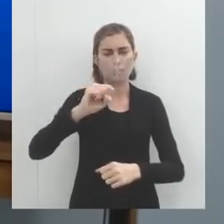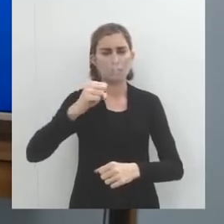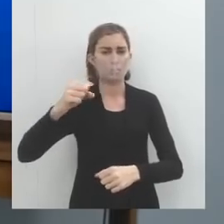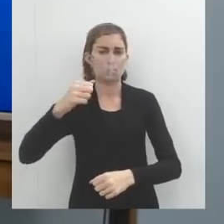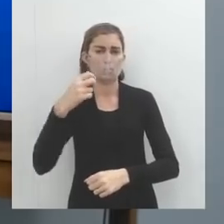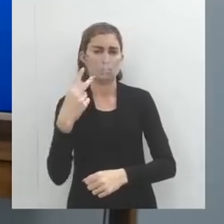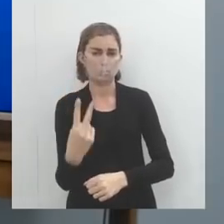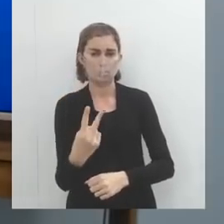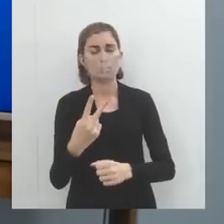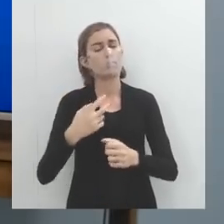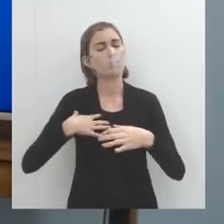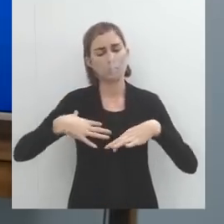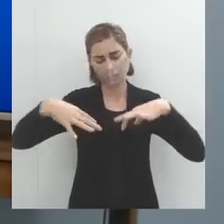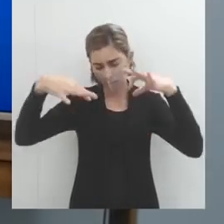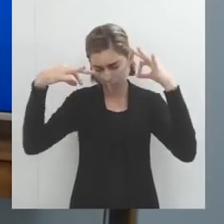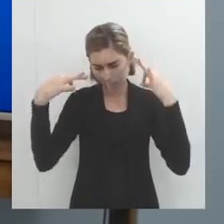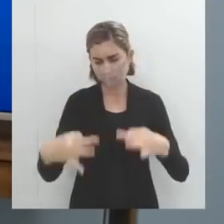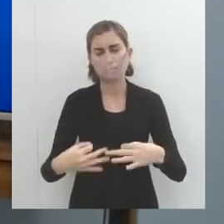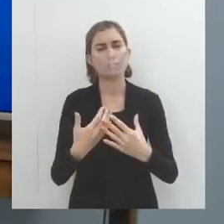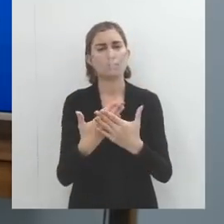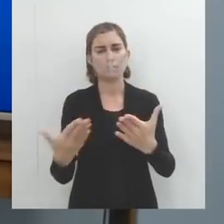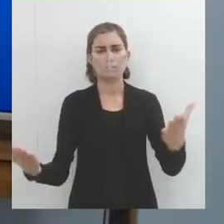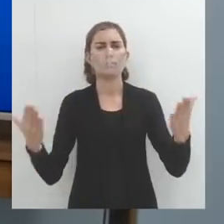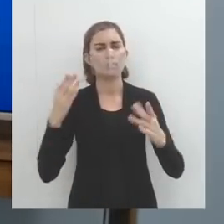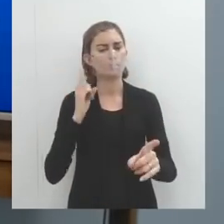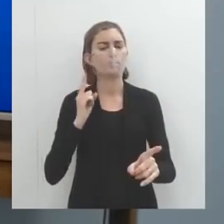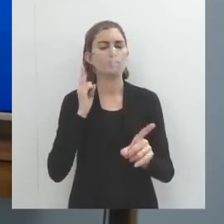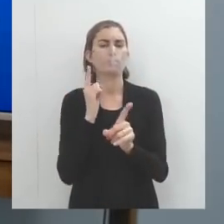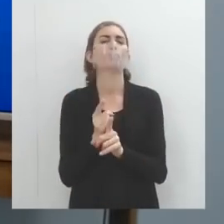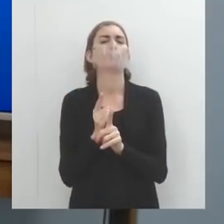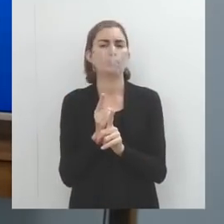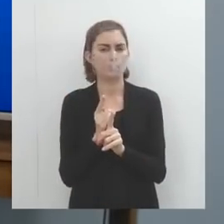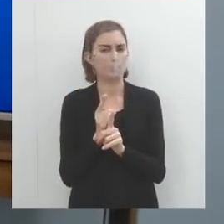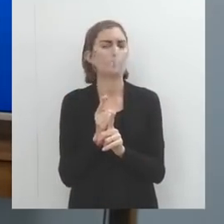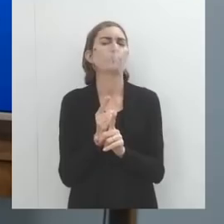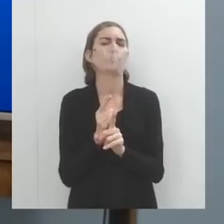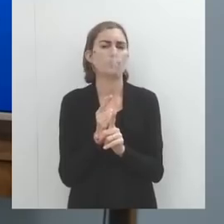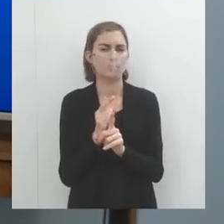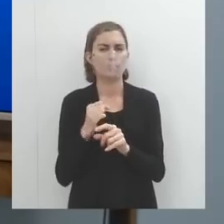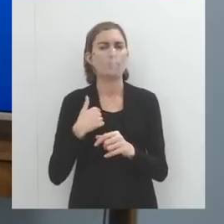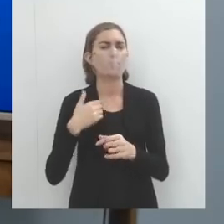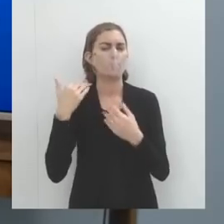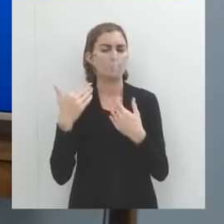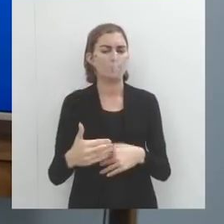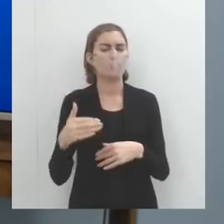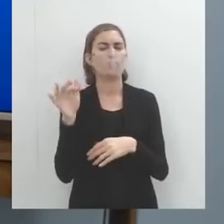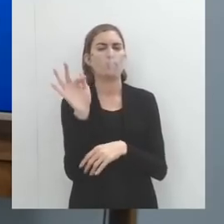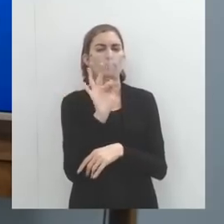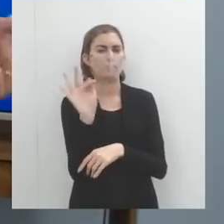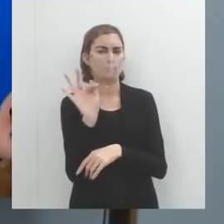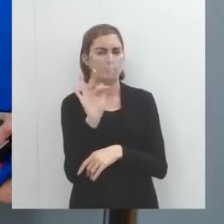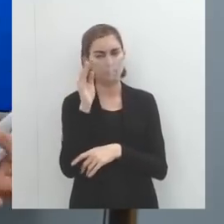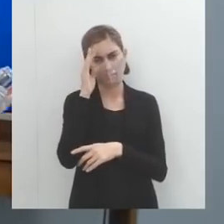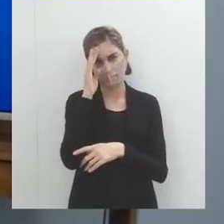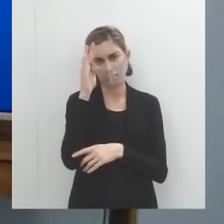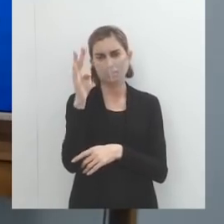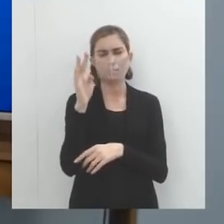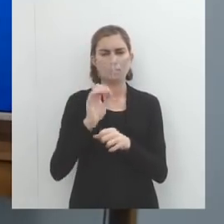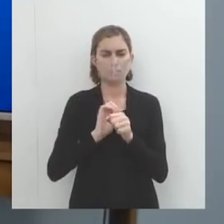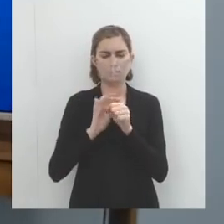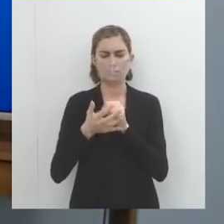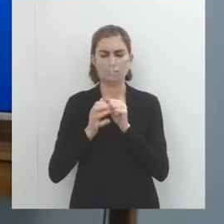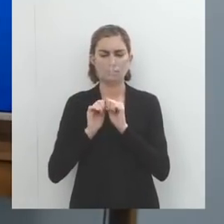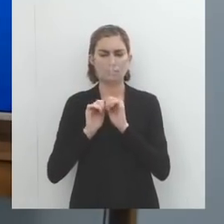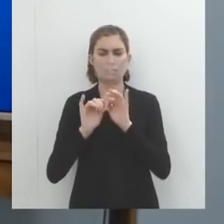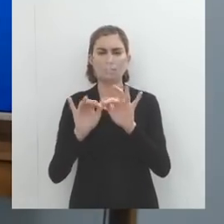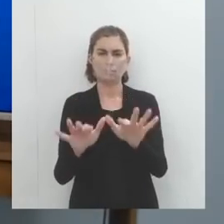E com certeza vocês devem encontrar alguma coisa de microbiologia lá na prova de fevereiro, principalmente por causa dessa pandemia aí